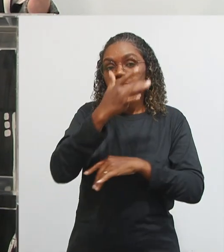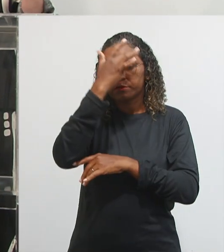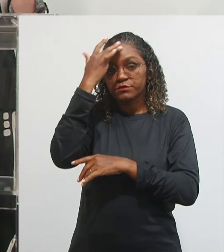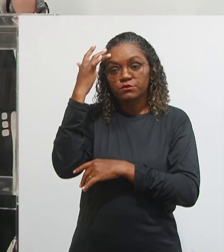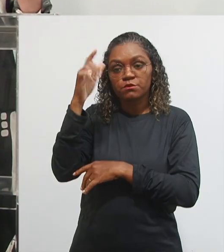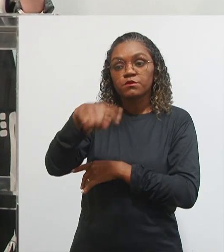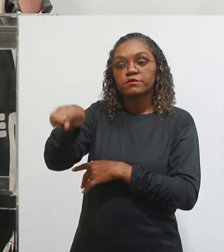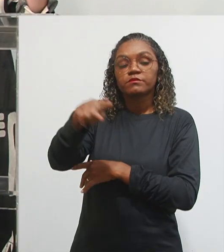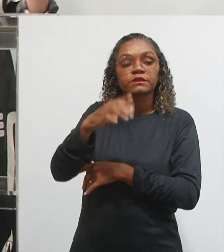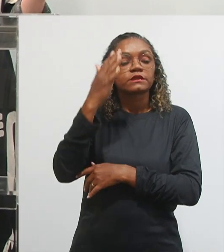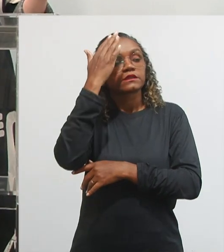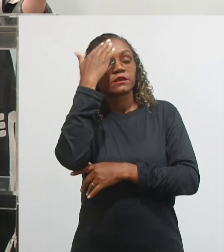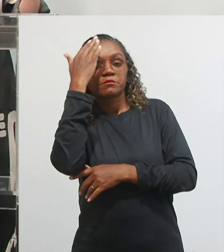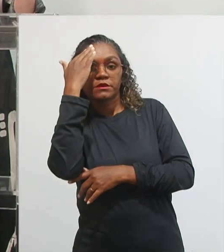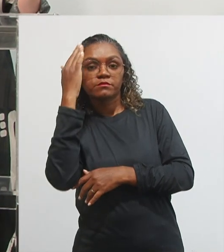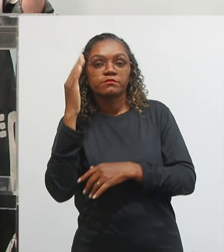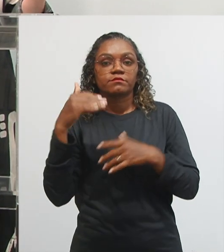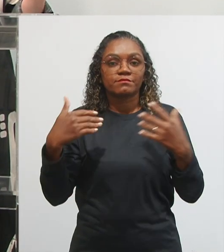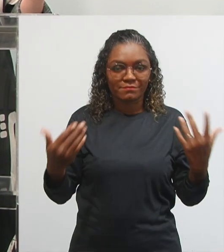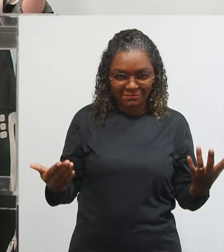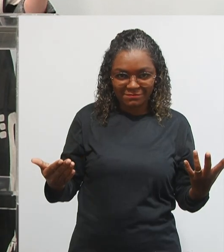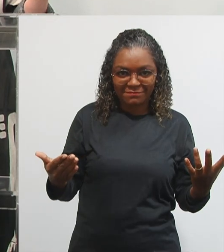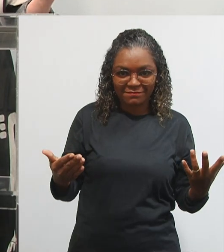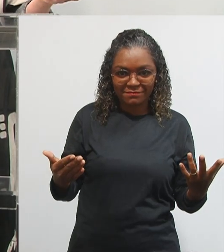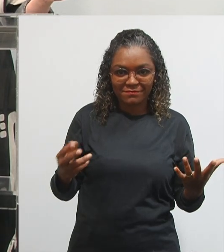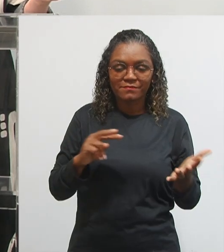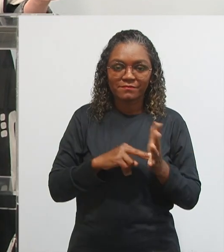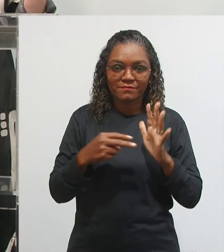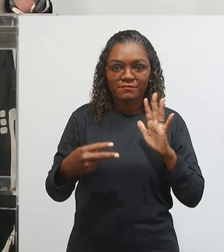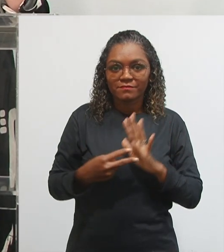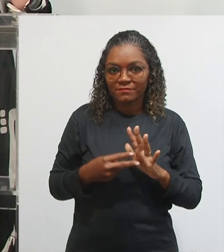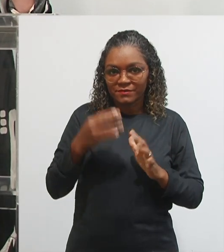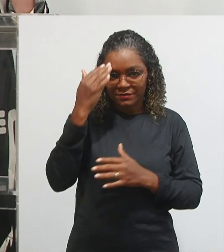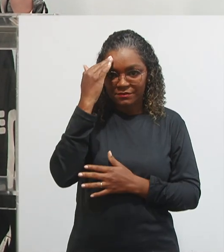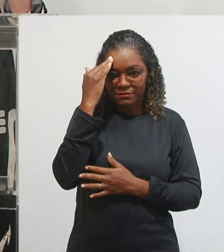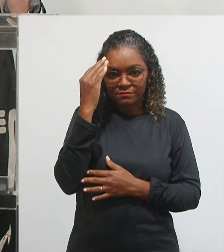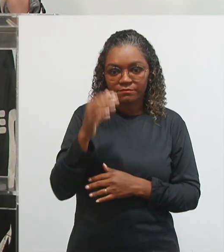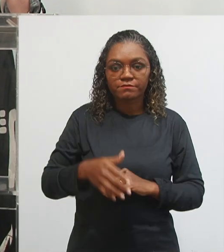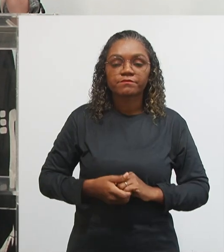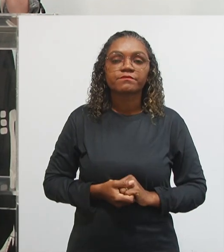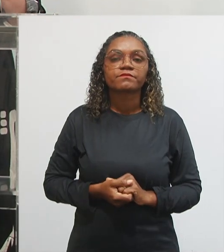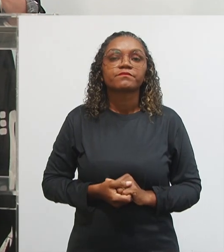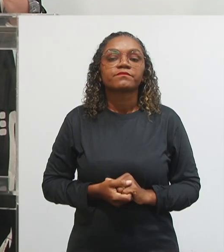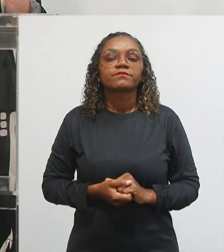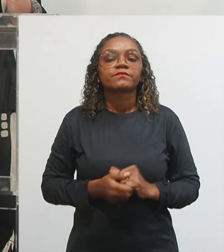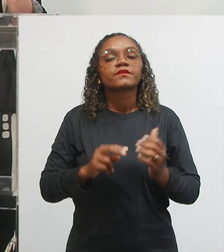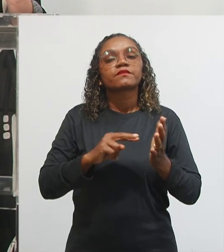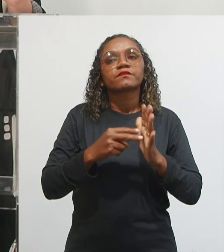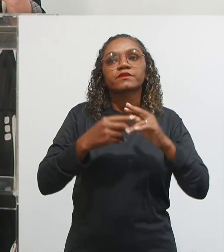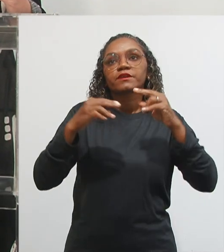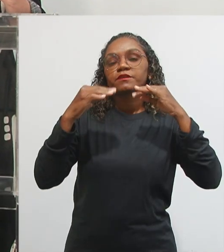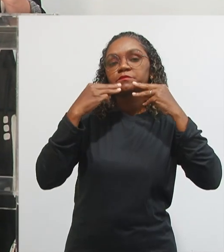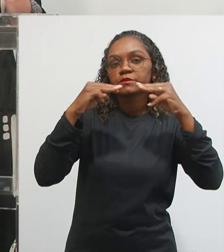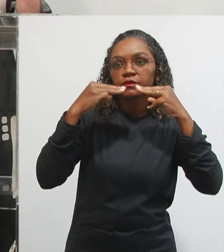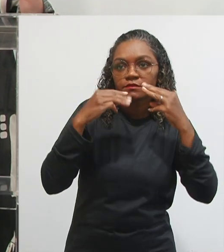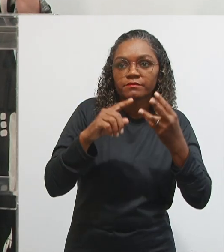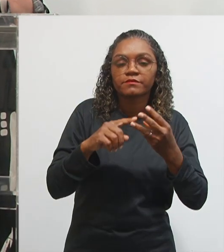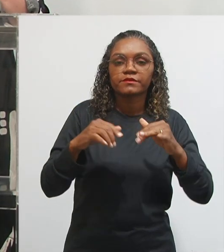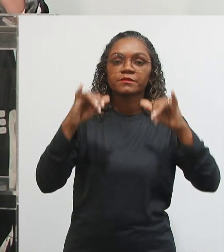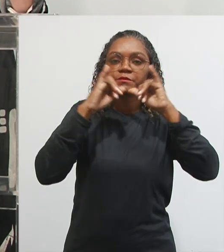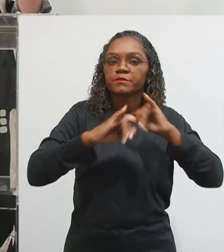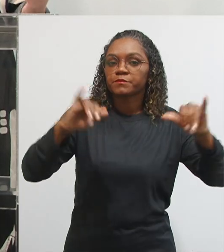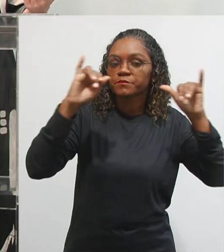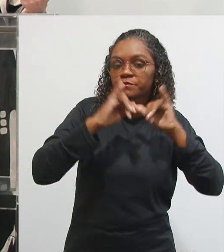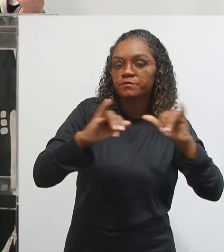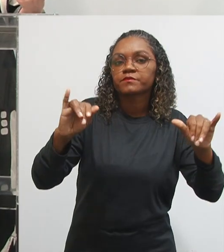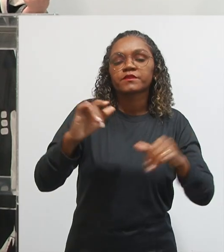público, né? Então, é o que comumente a gente chama de propaganda, mas vai além de propaganda, pode ser assessoria de imprensa, né?